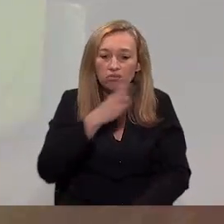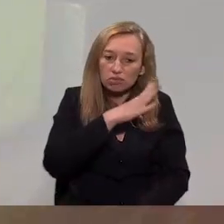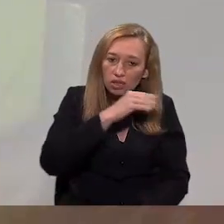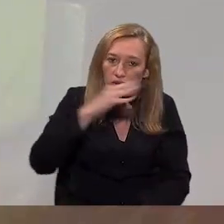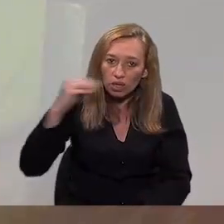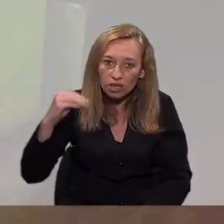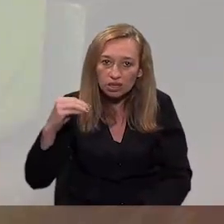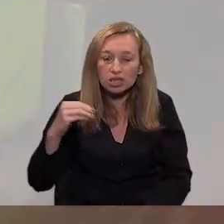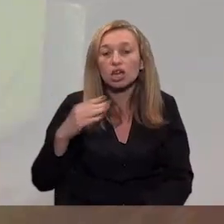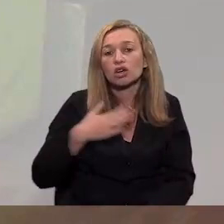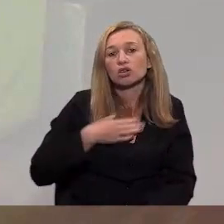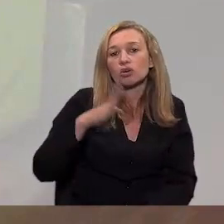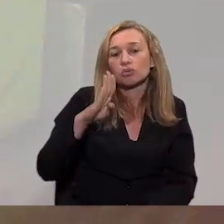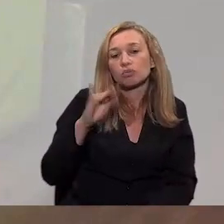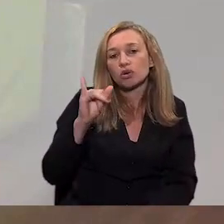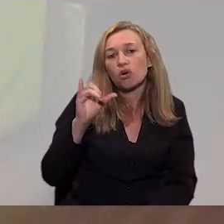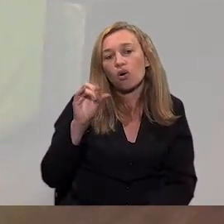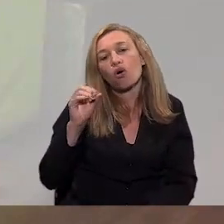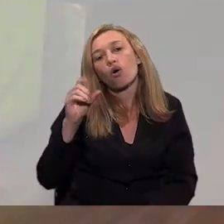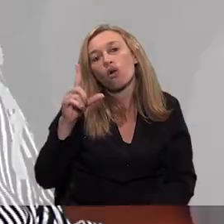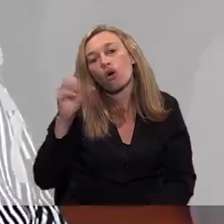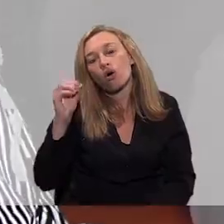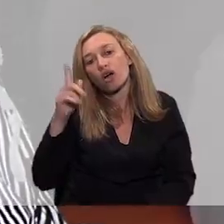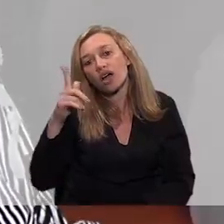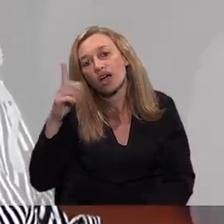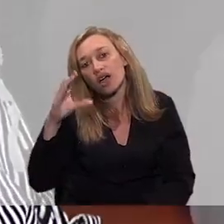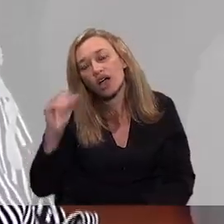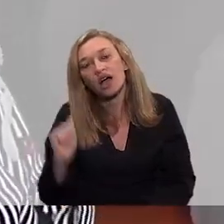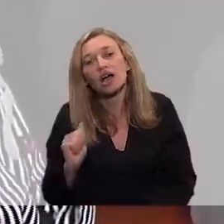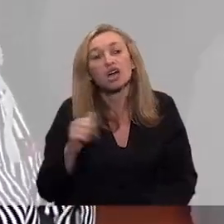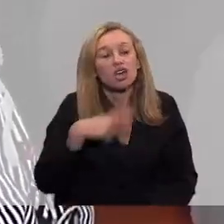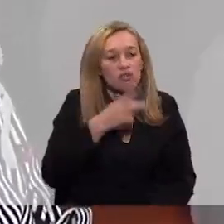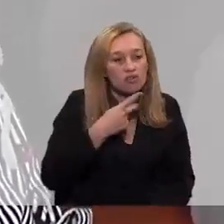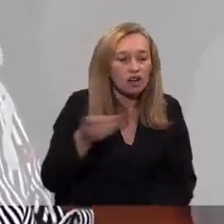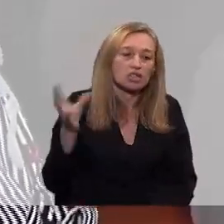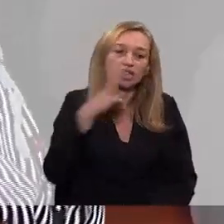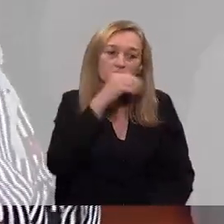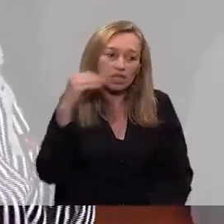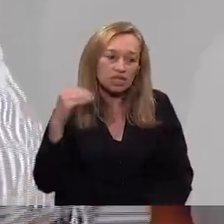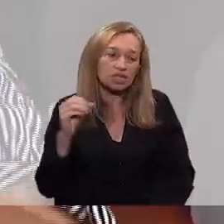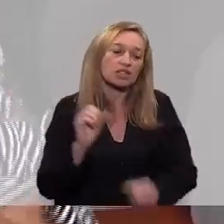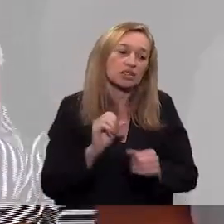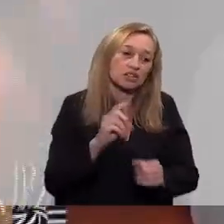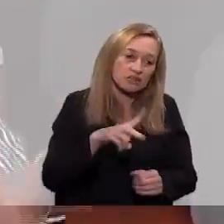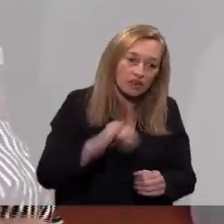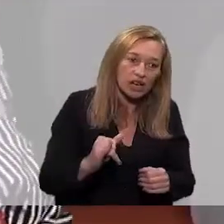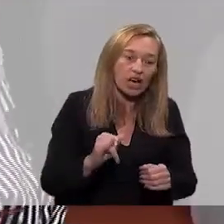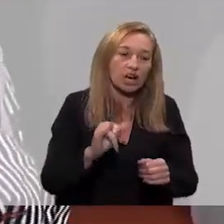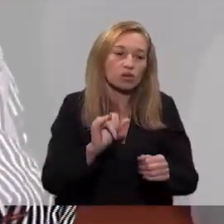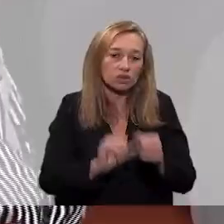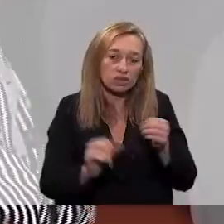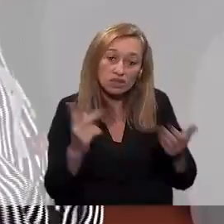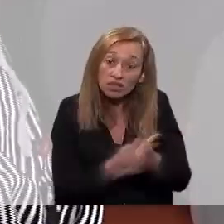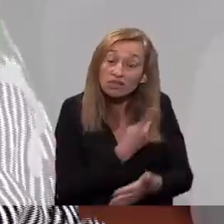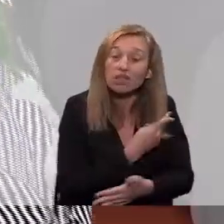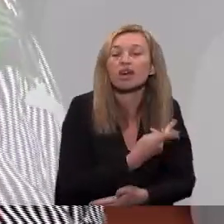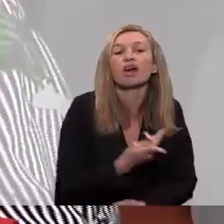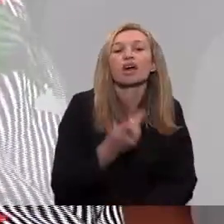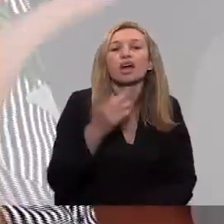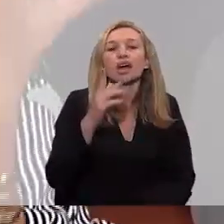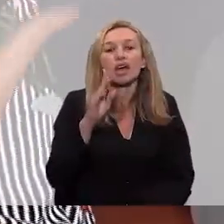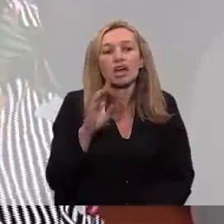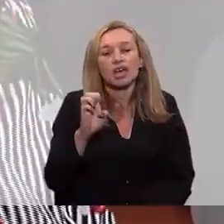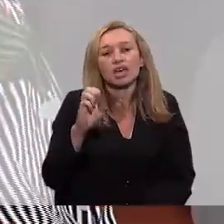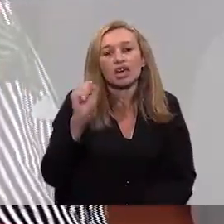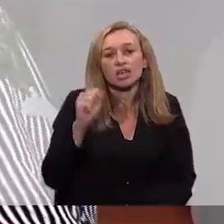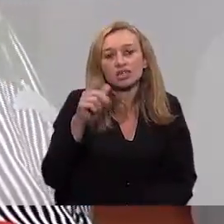sobre a adolescência, como eu sou bióloga, então eu falo que na adolescência vai aparecer uma espinha, o cabelo vai